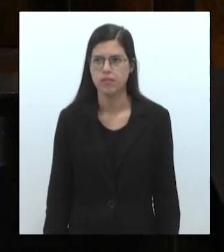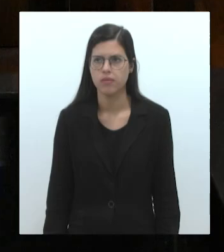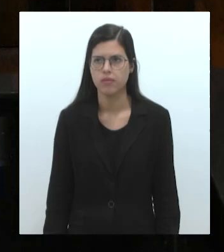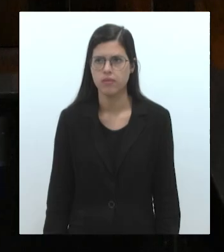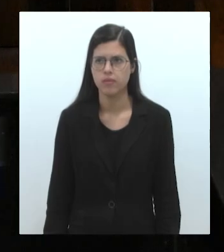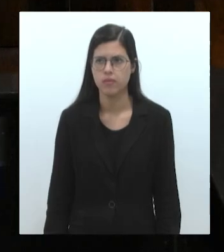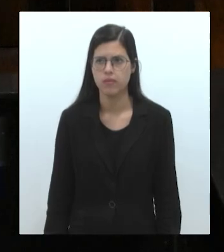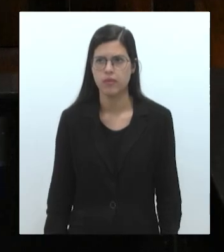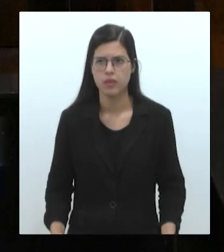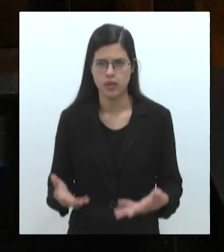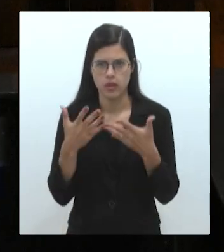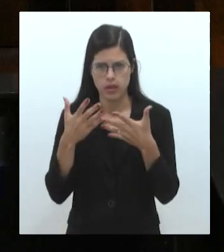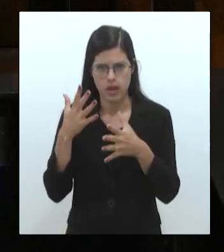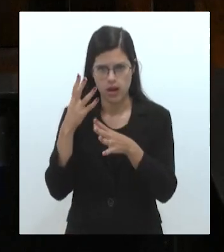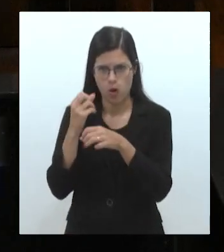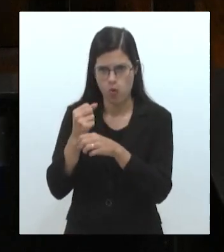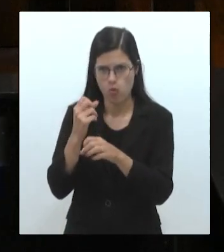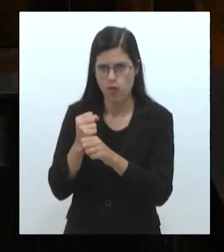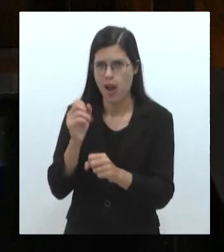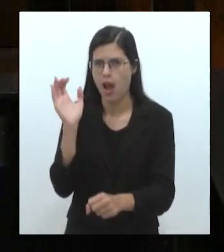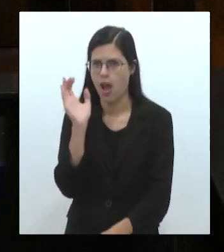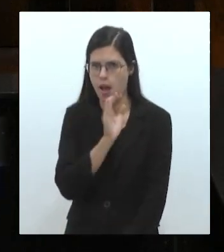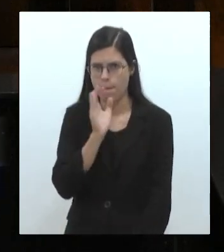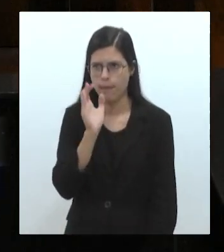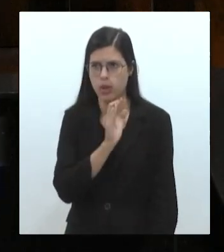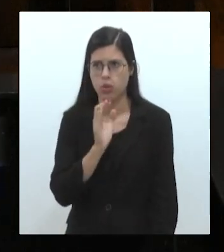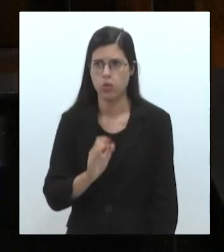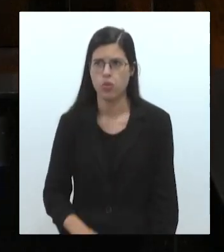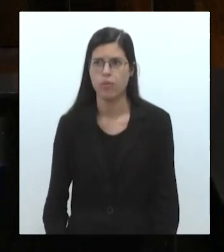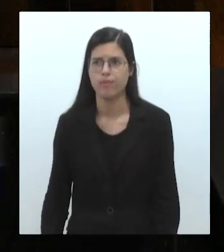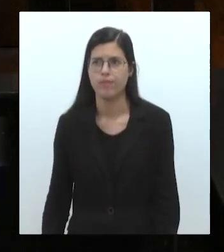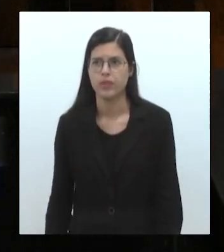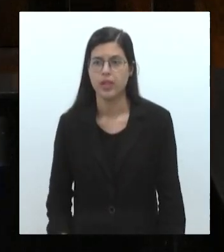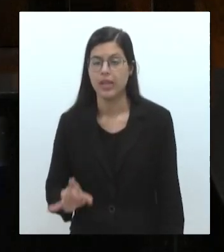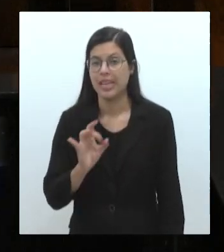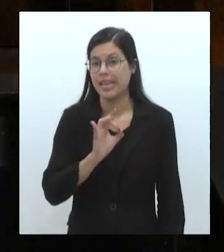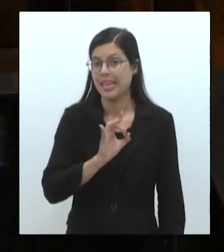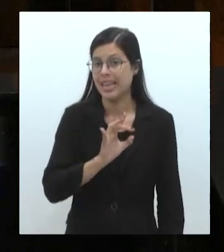Queria fazer um cálculo aqui rápido. Cada refeição